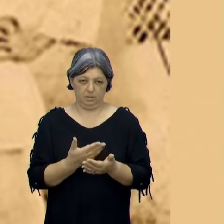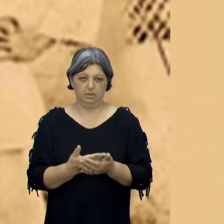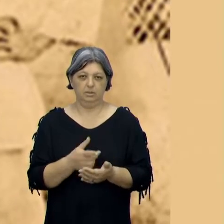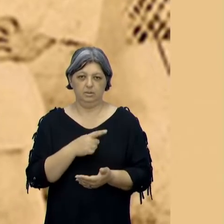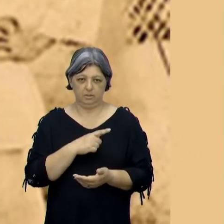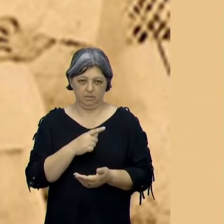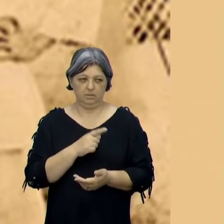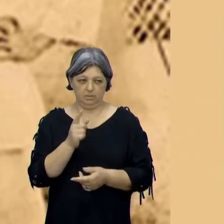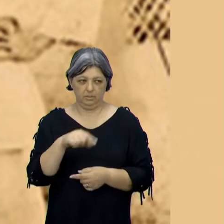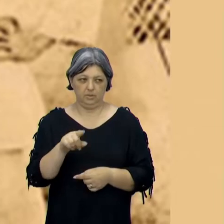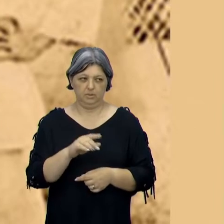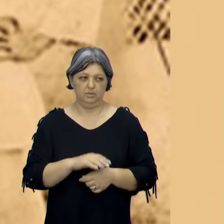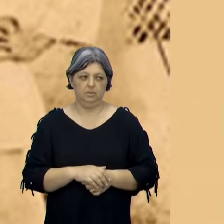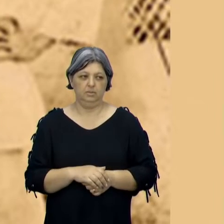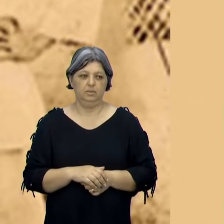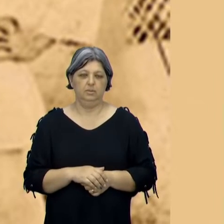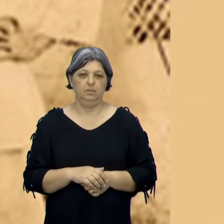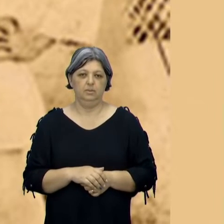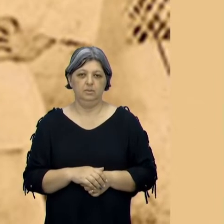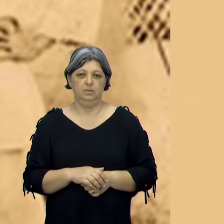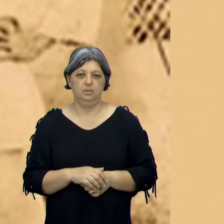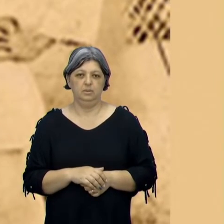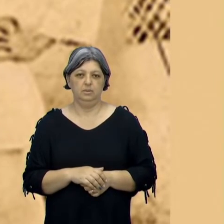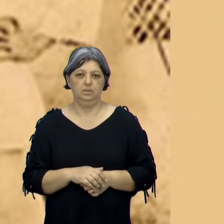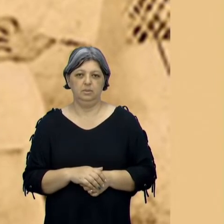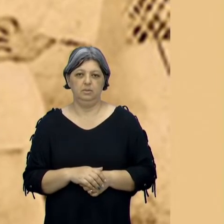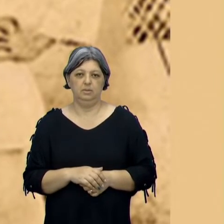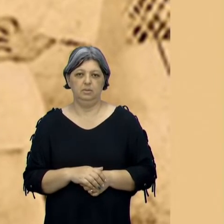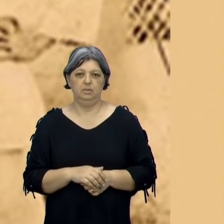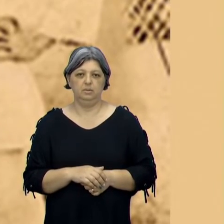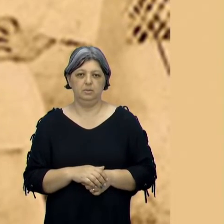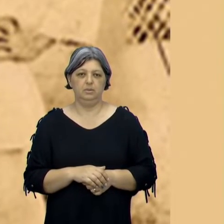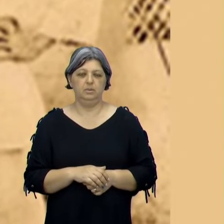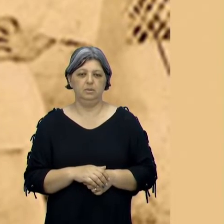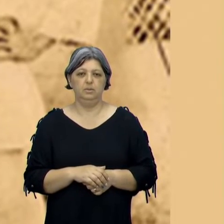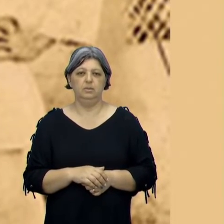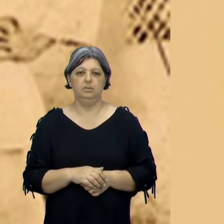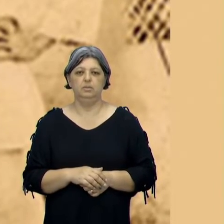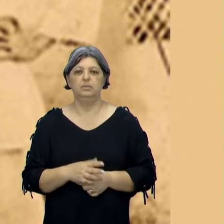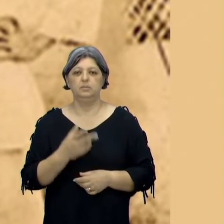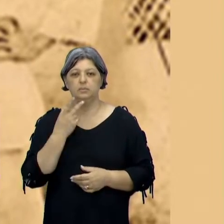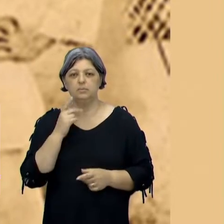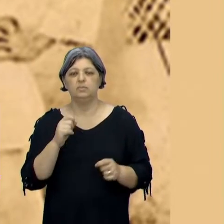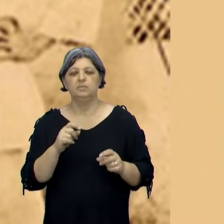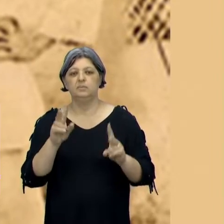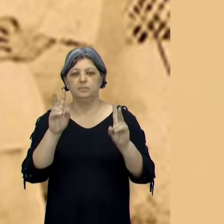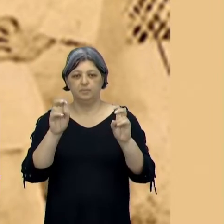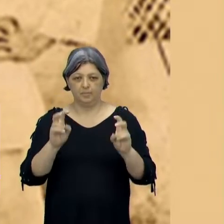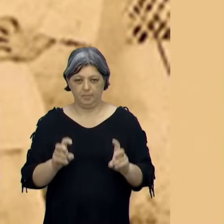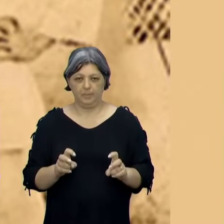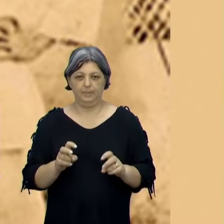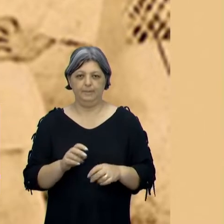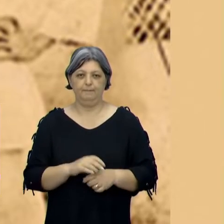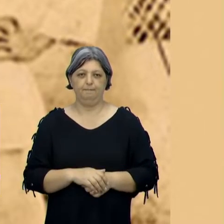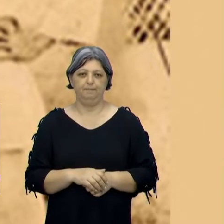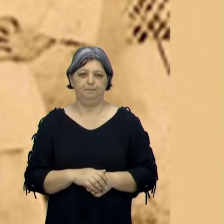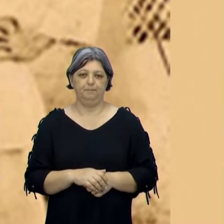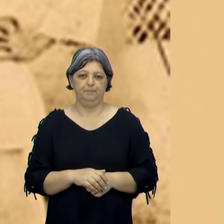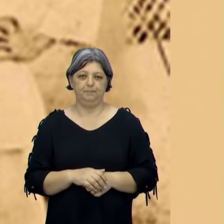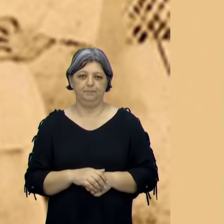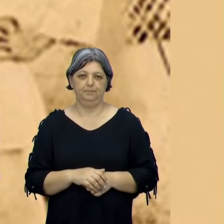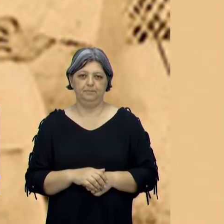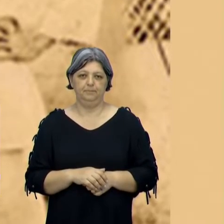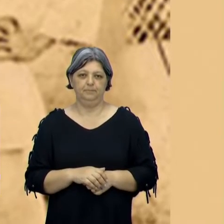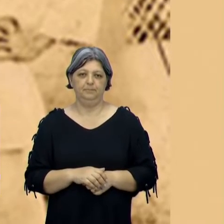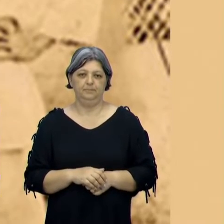questionamentos para vocês, mas nesse exato momento a gente vai falar então de alguns termos aí que são